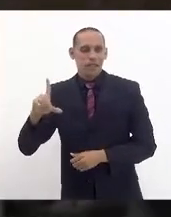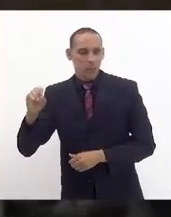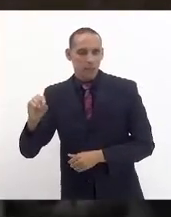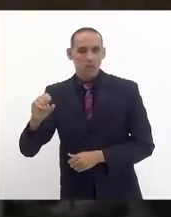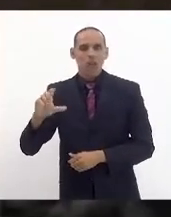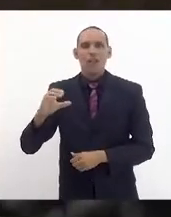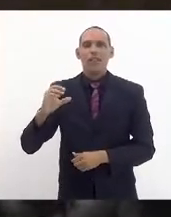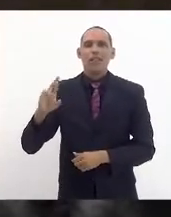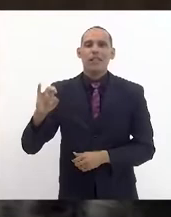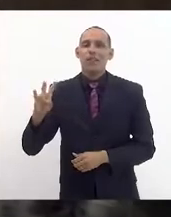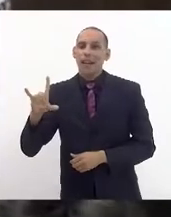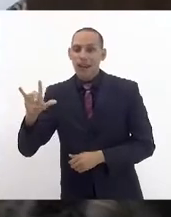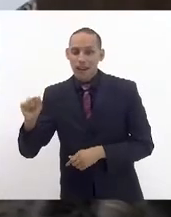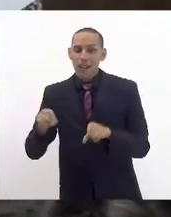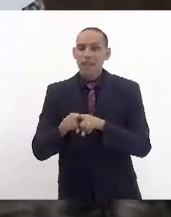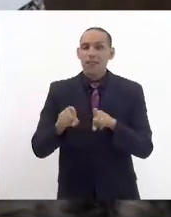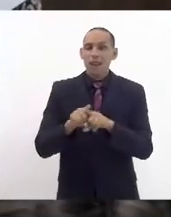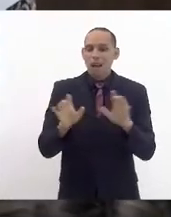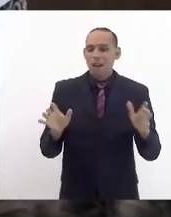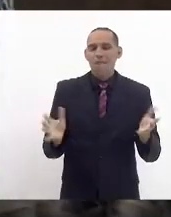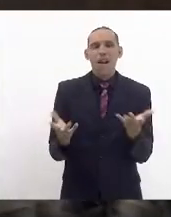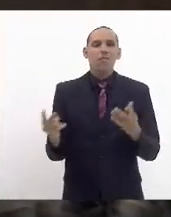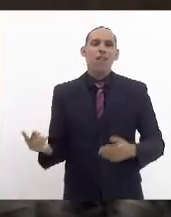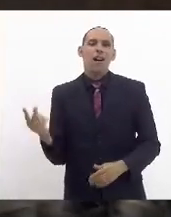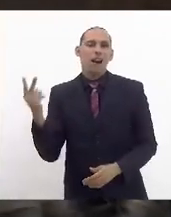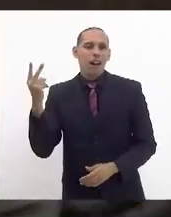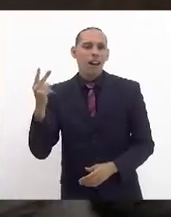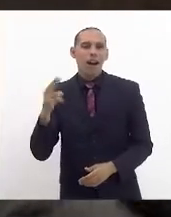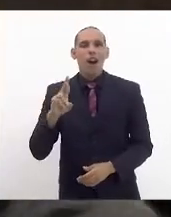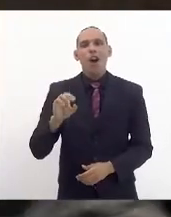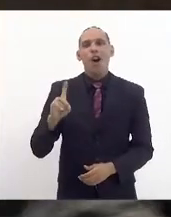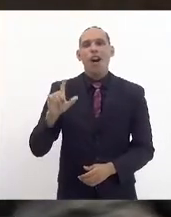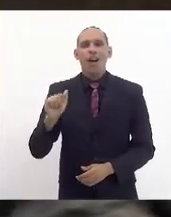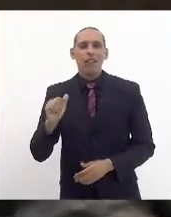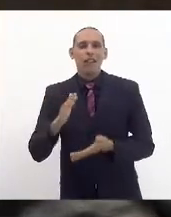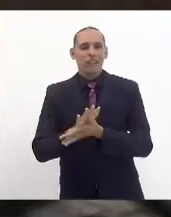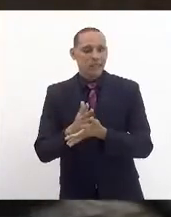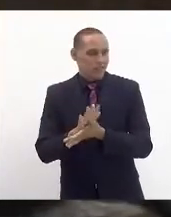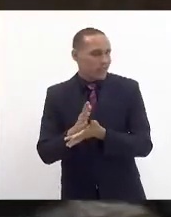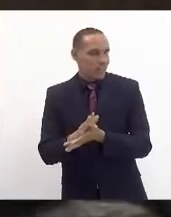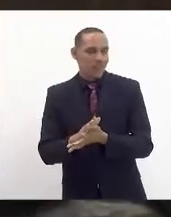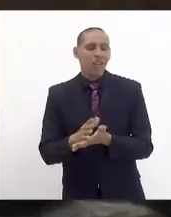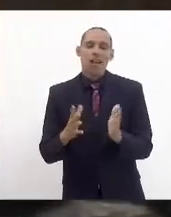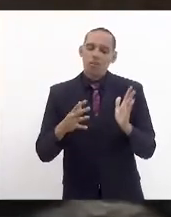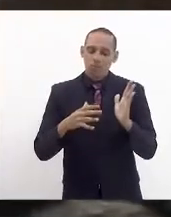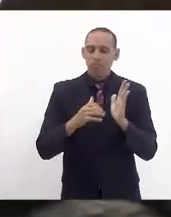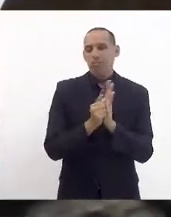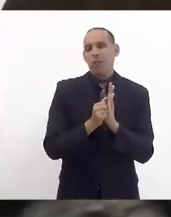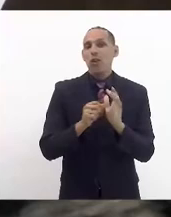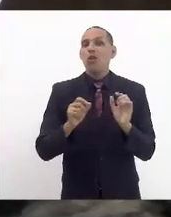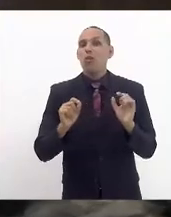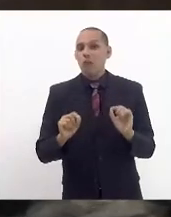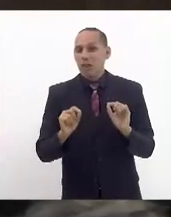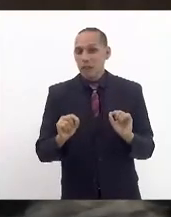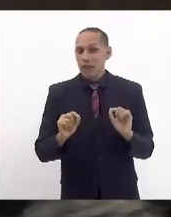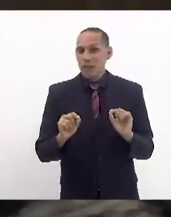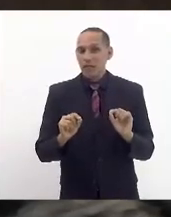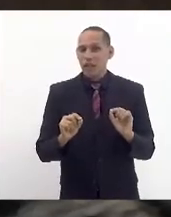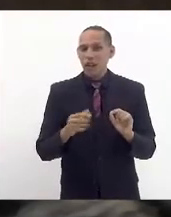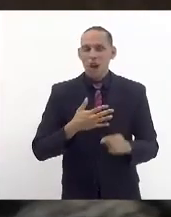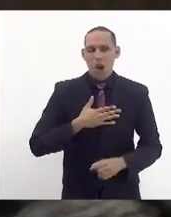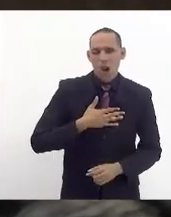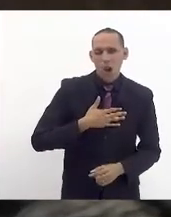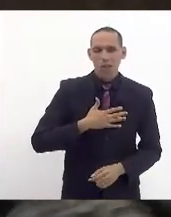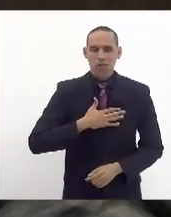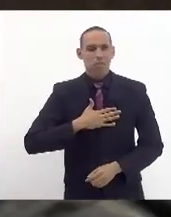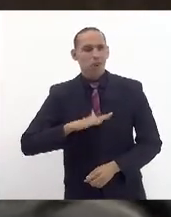rodas de samba da nossa cidade. Então, isso fica registrado, que a questão não era de gostar ou não